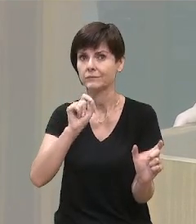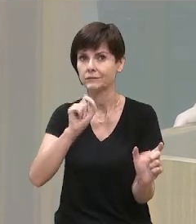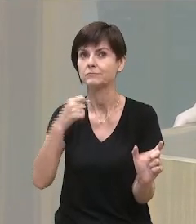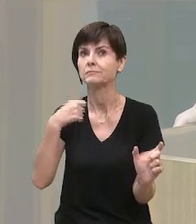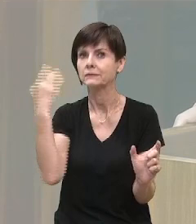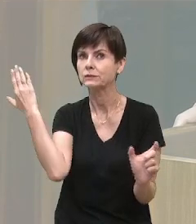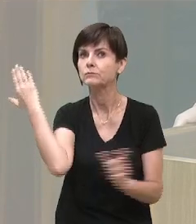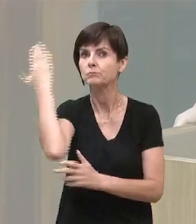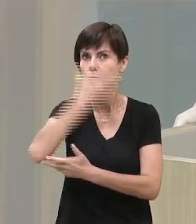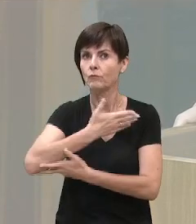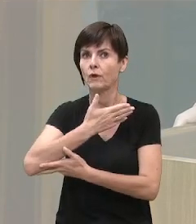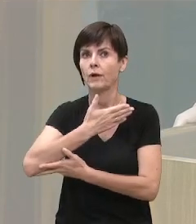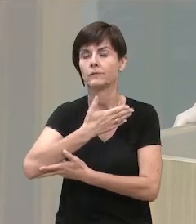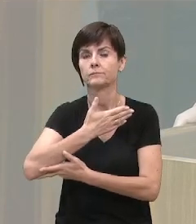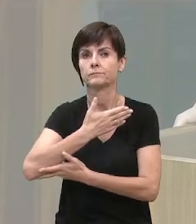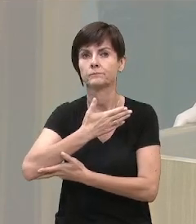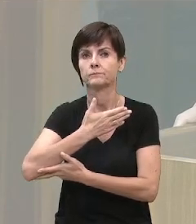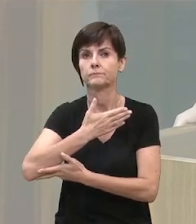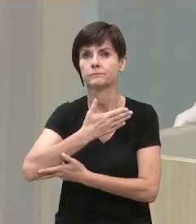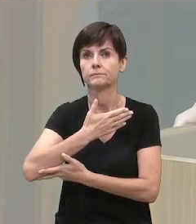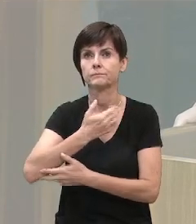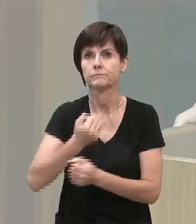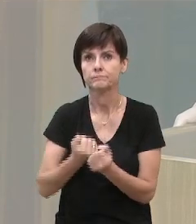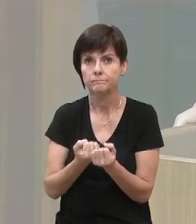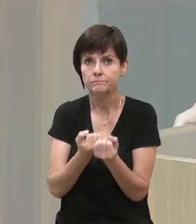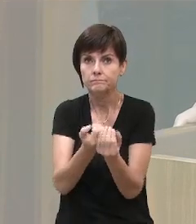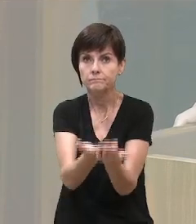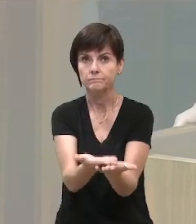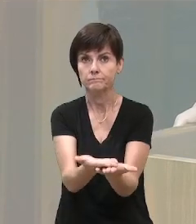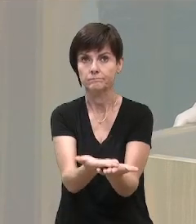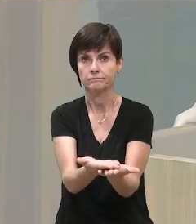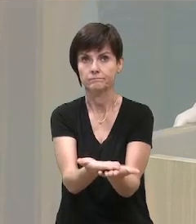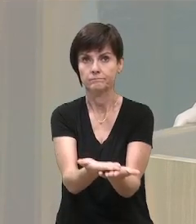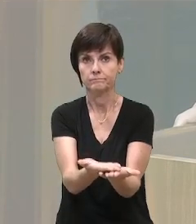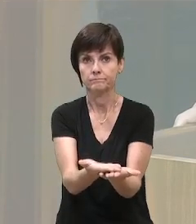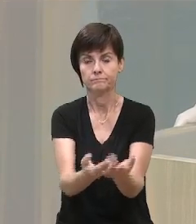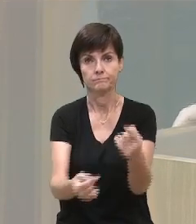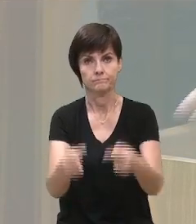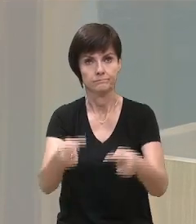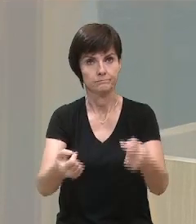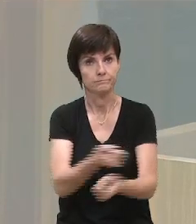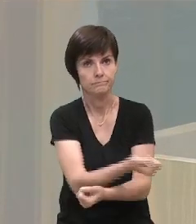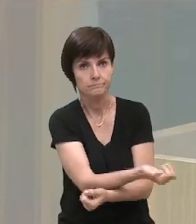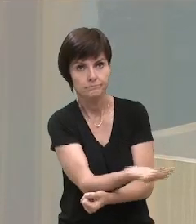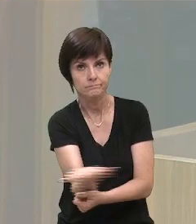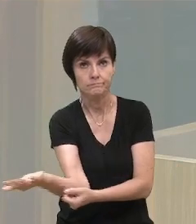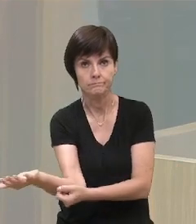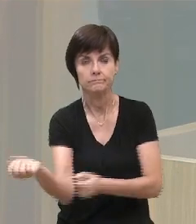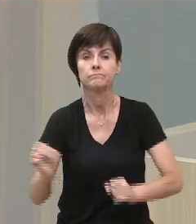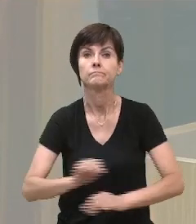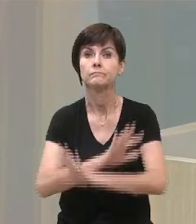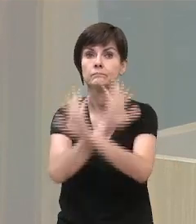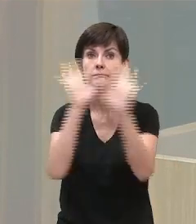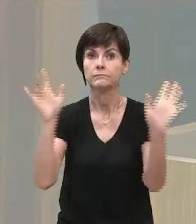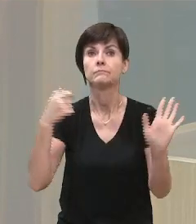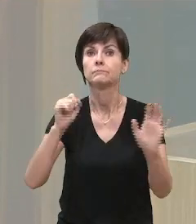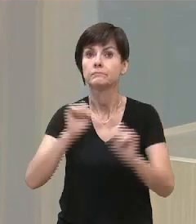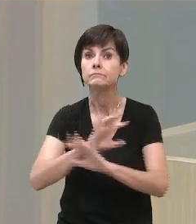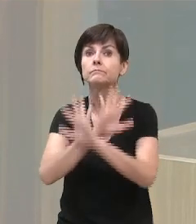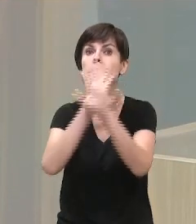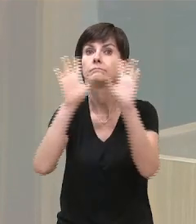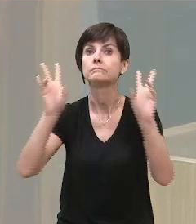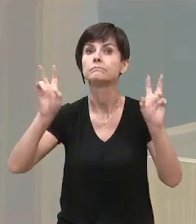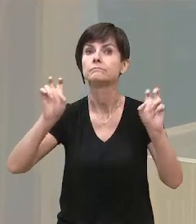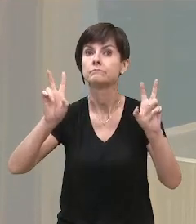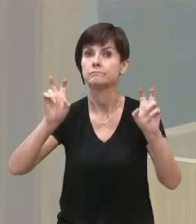as provas do monopólio e colocar na mesa. Então, a gente precisa entender isso. E este assunto